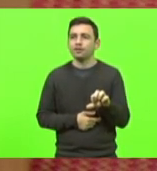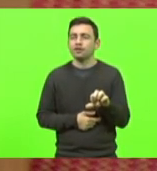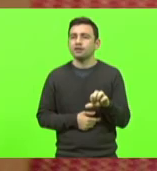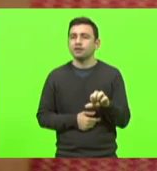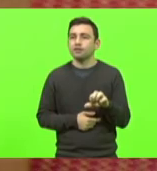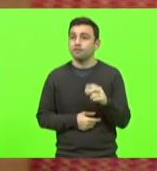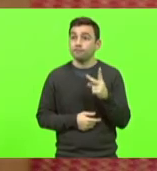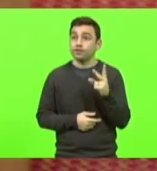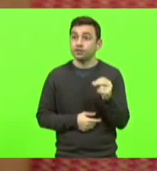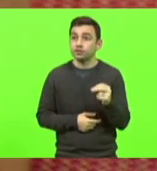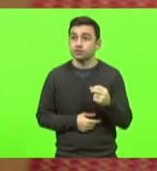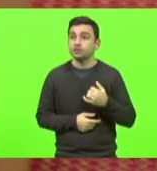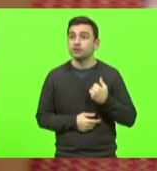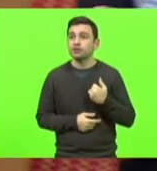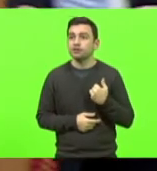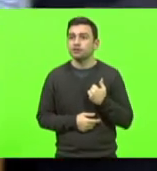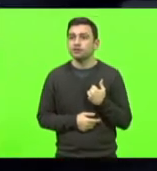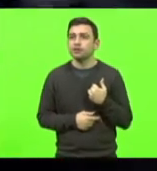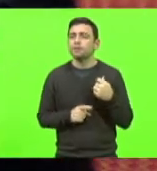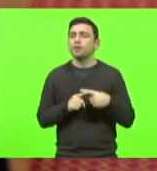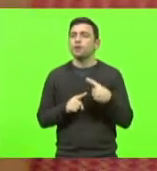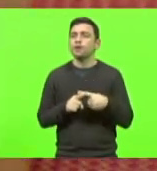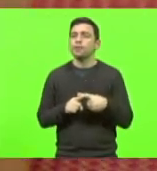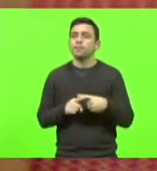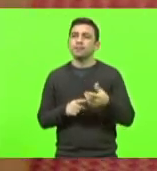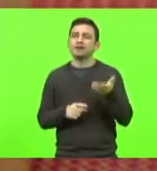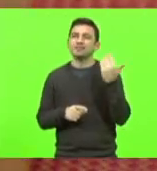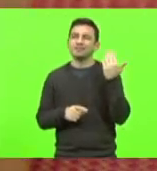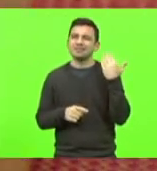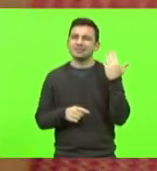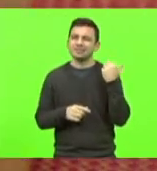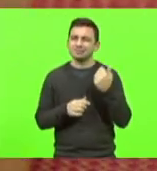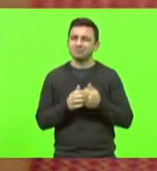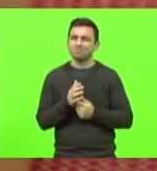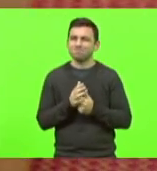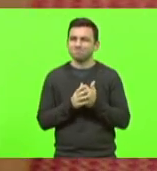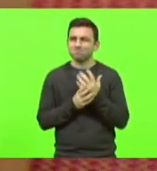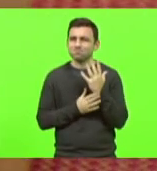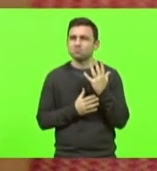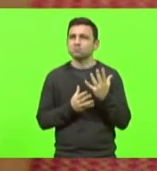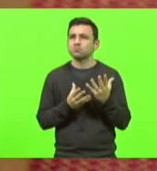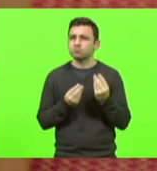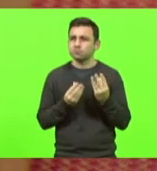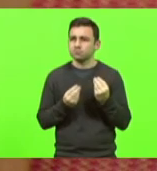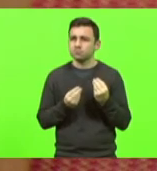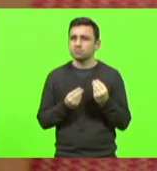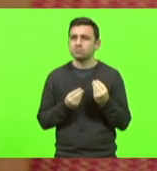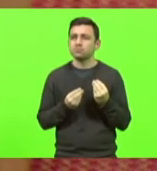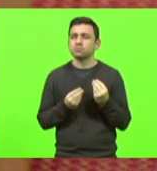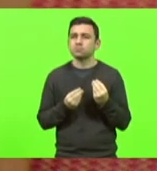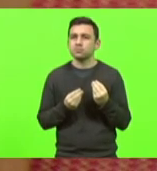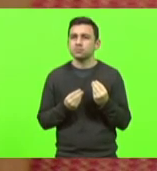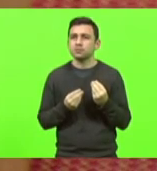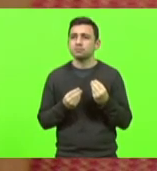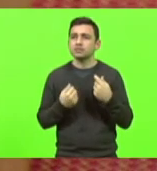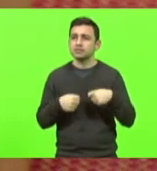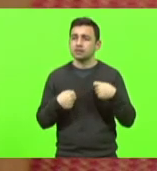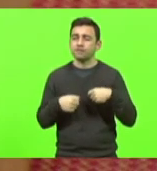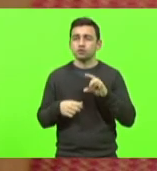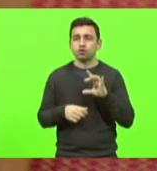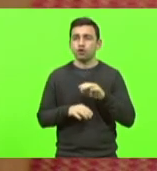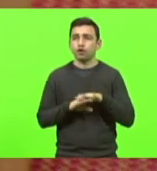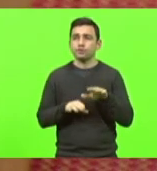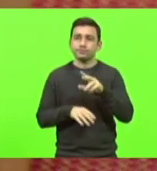anos porque porque na época muito dos cargos exige a só o nível médio